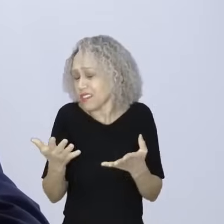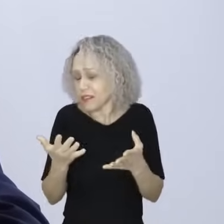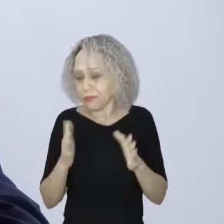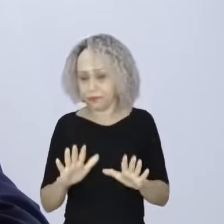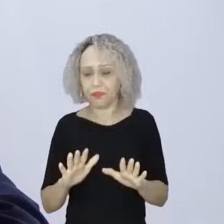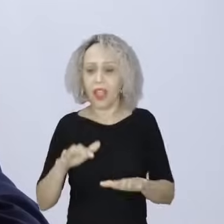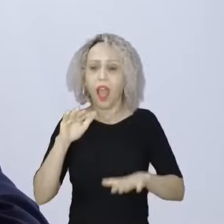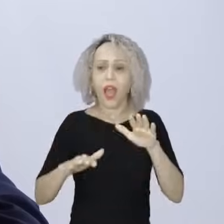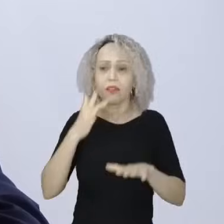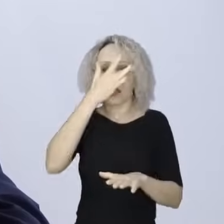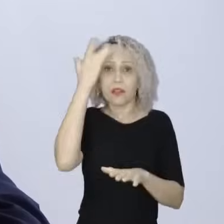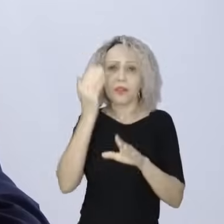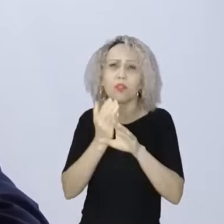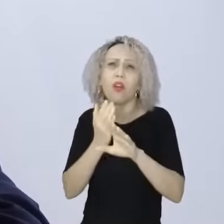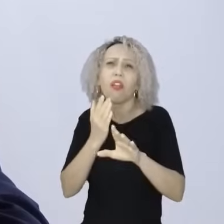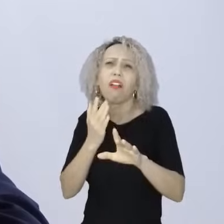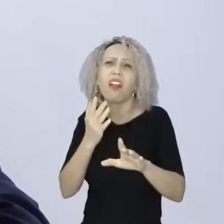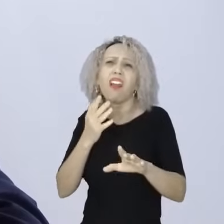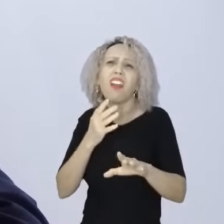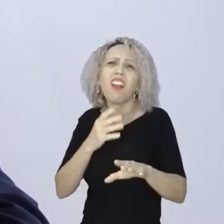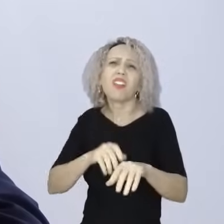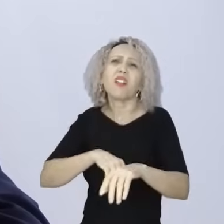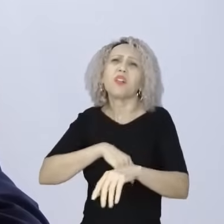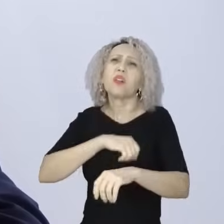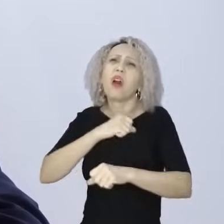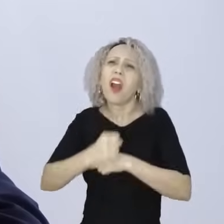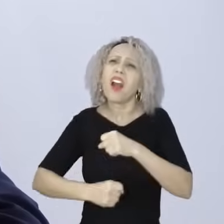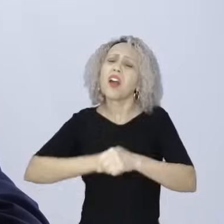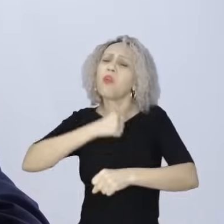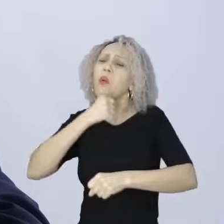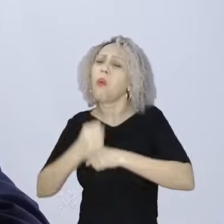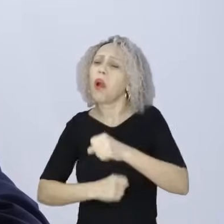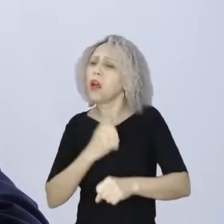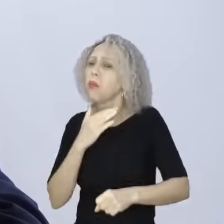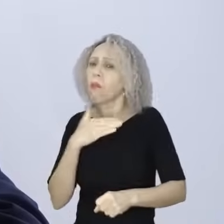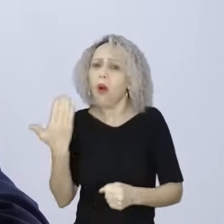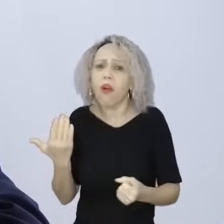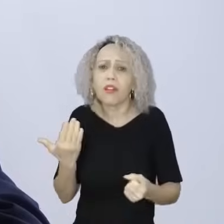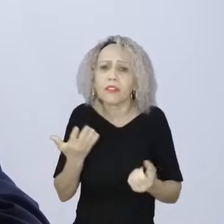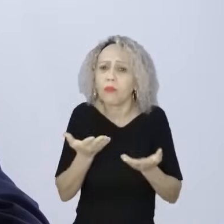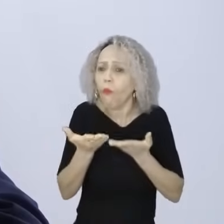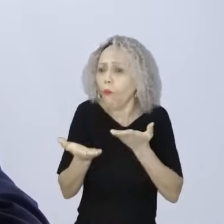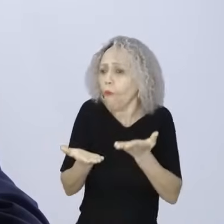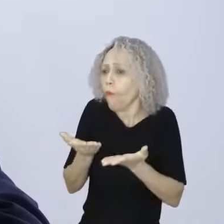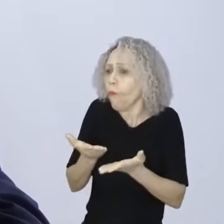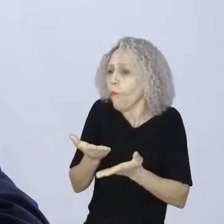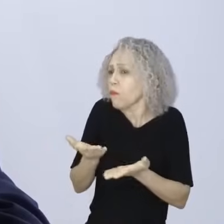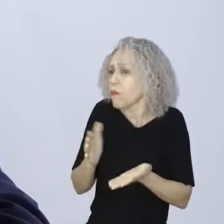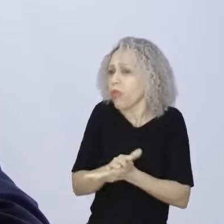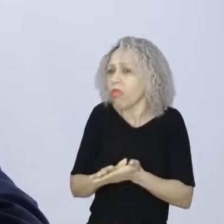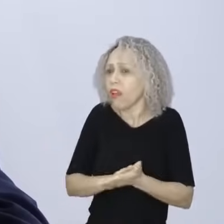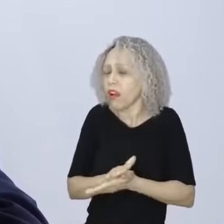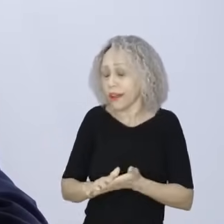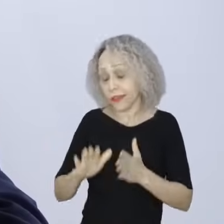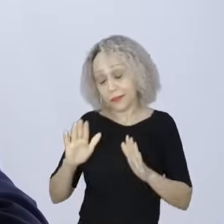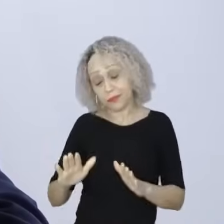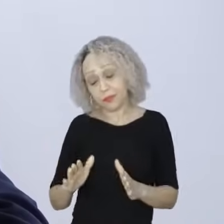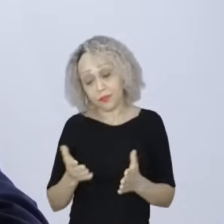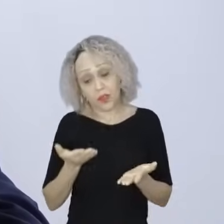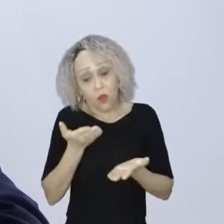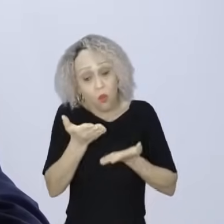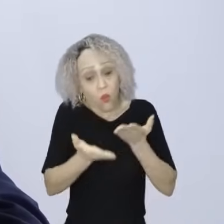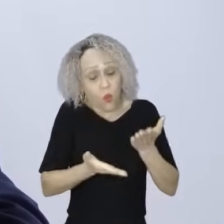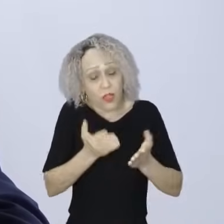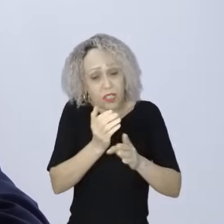pessoas morrem nessas filas sem conseguir ser curado. Então, esse é uma prioridade também do governo, que veio